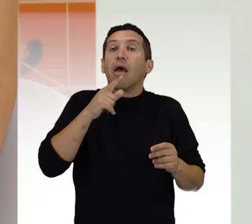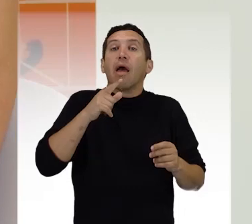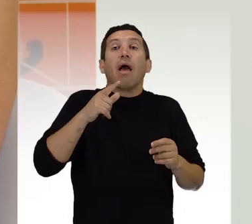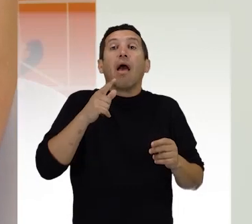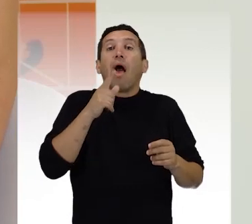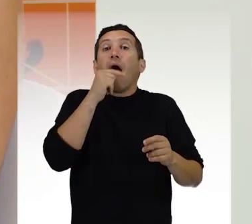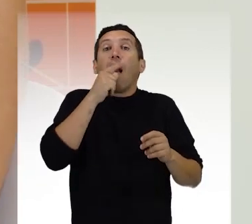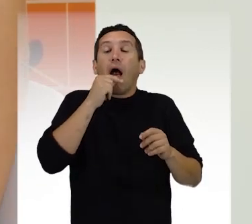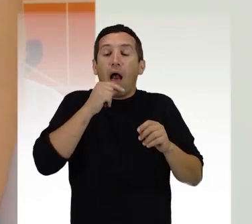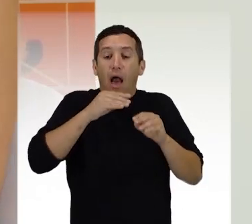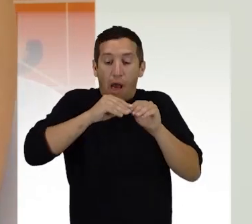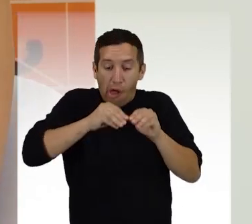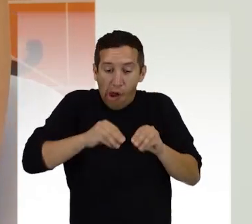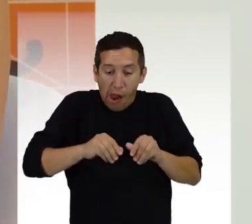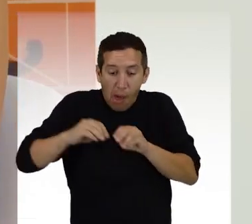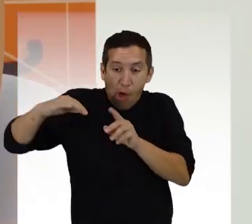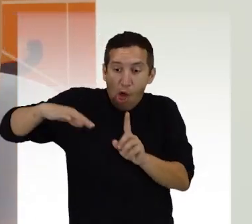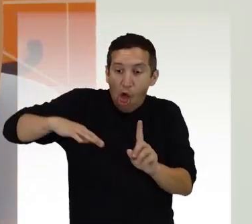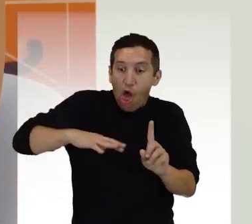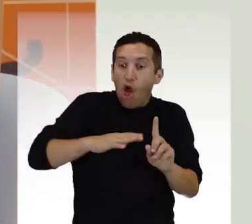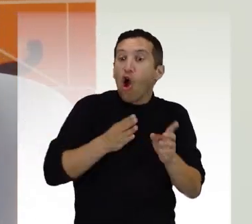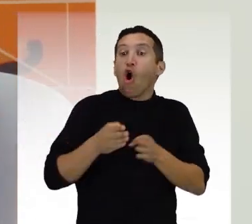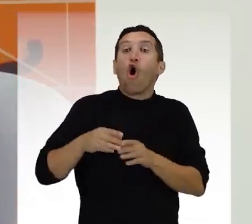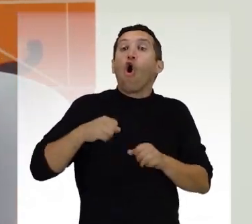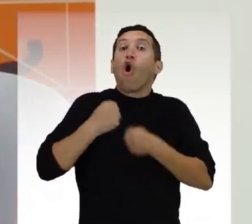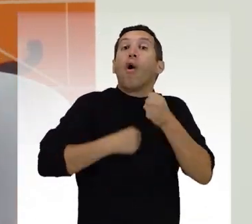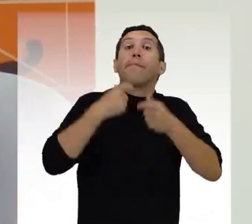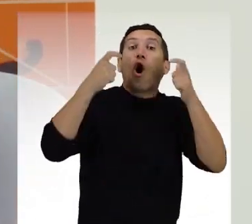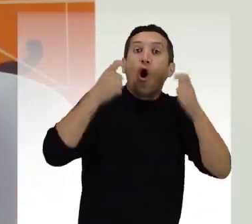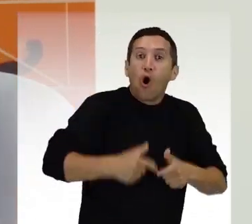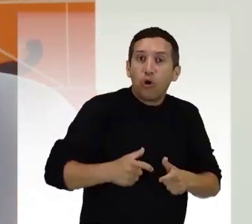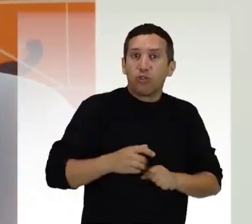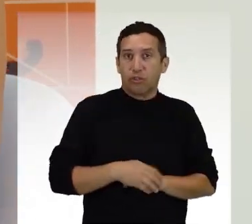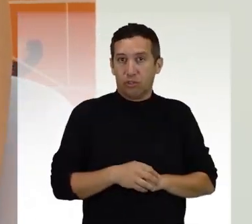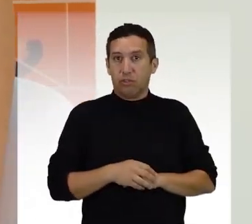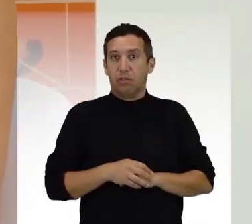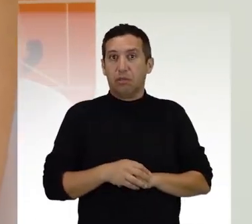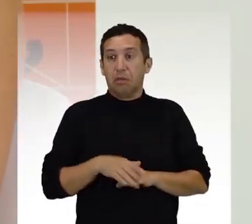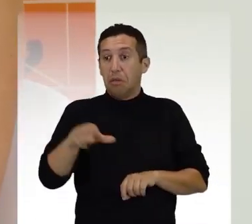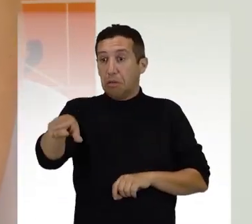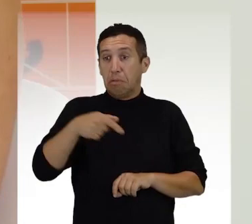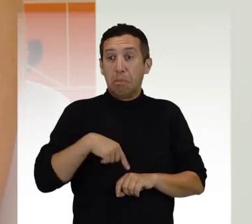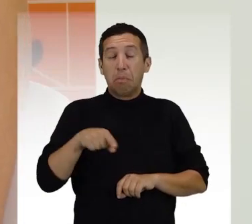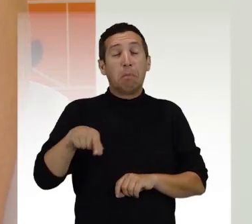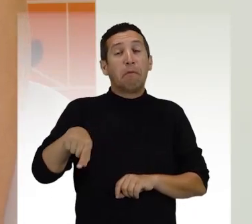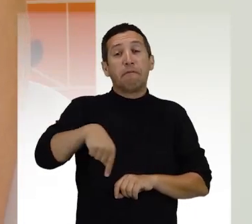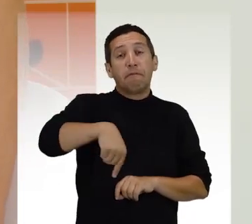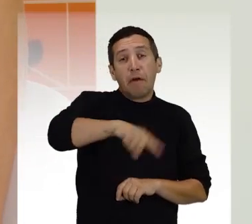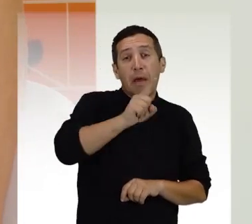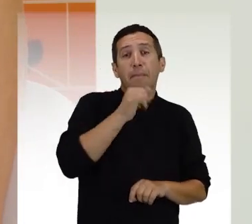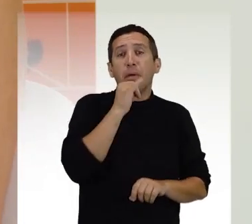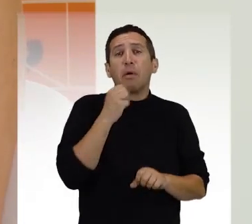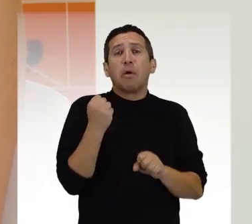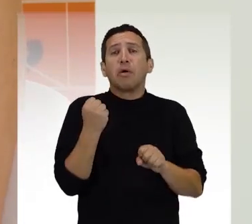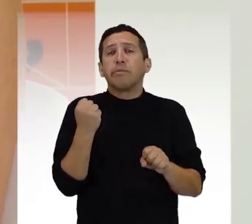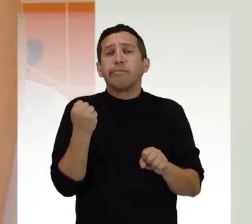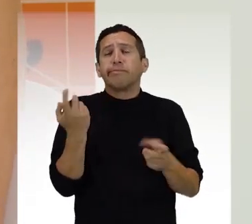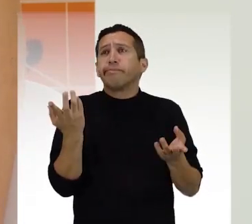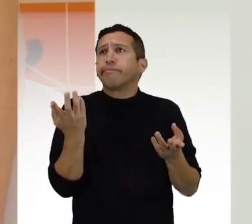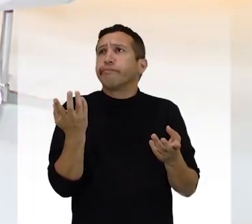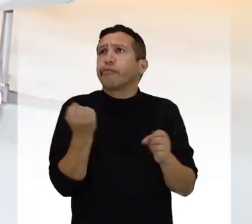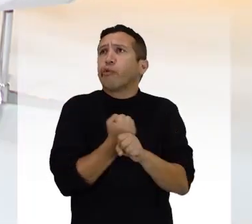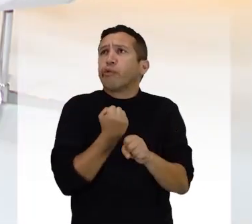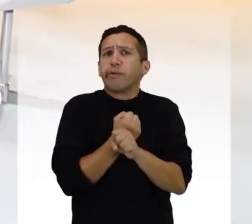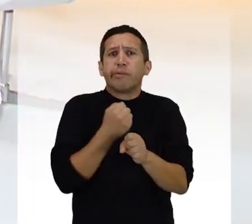pode correr. Se ele vai ficar à margem, se a lama chega até ele, ele precisa saber dessas informações. E muitas vezes você está lidando com